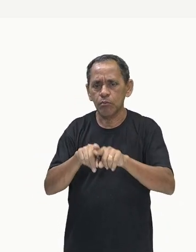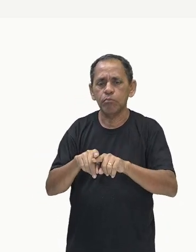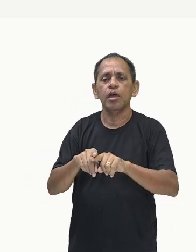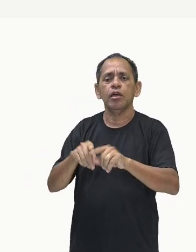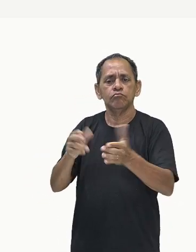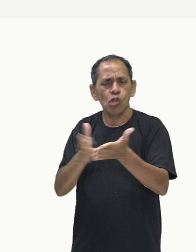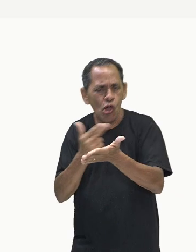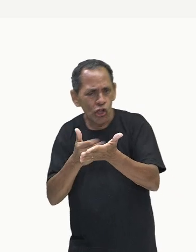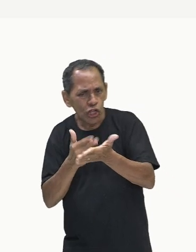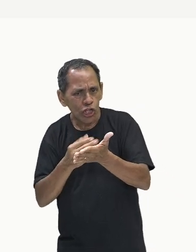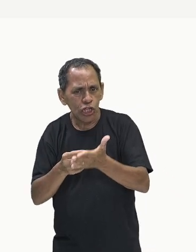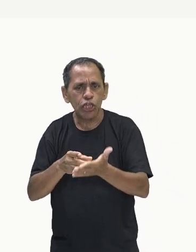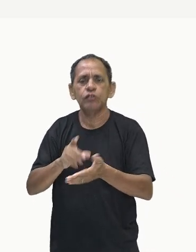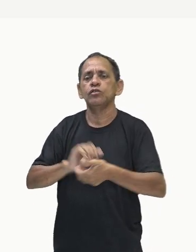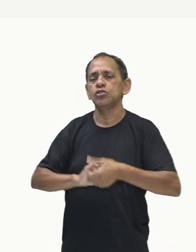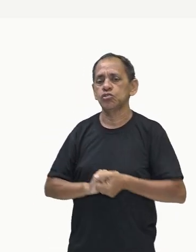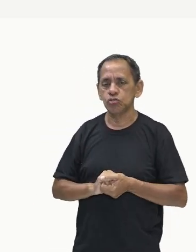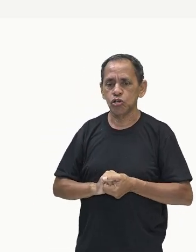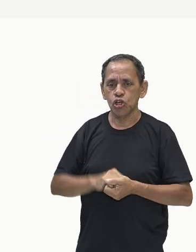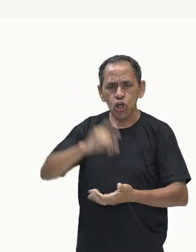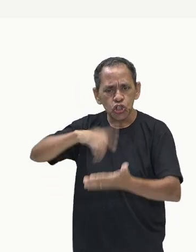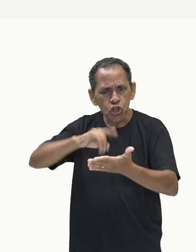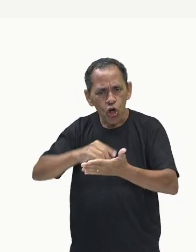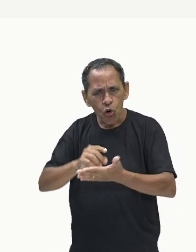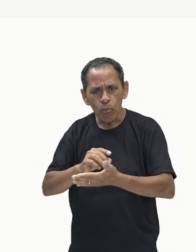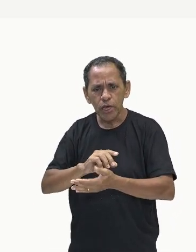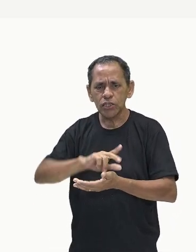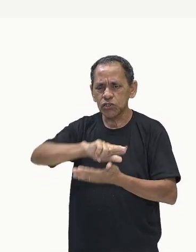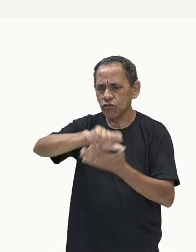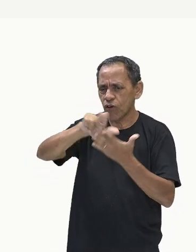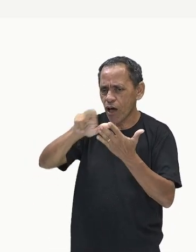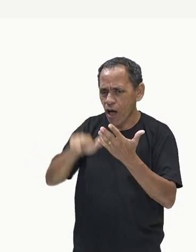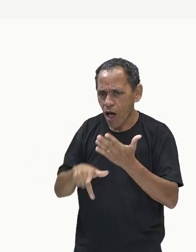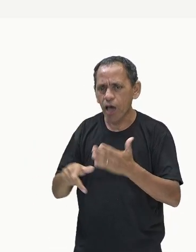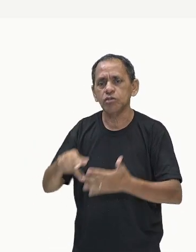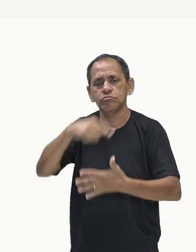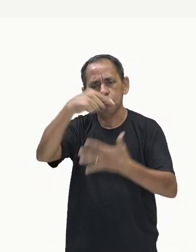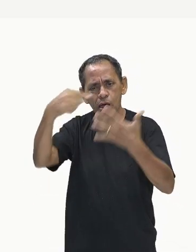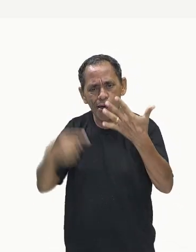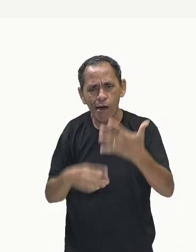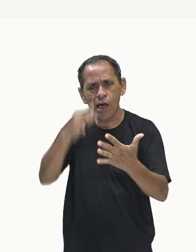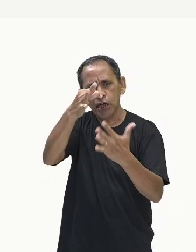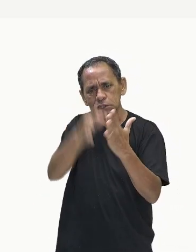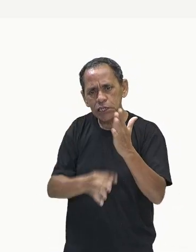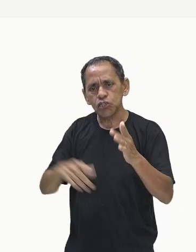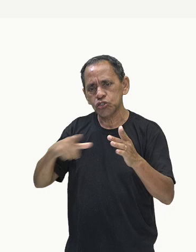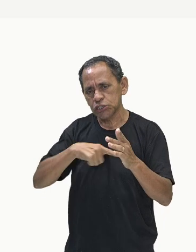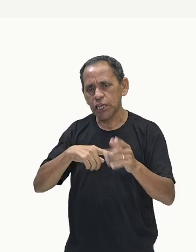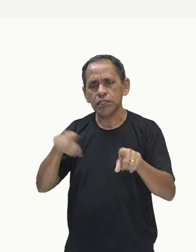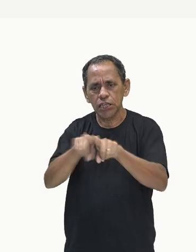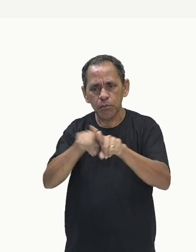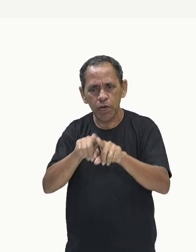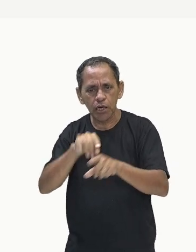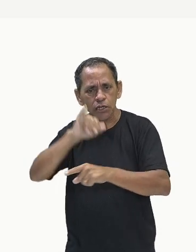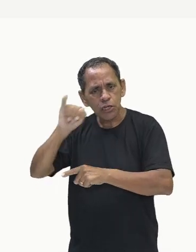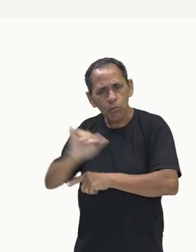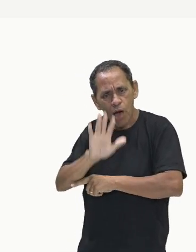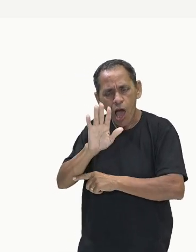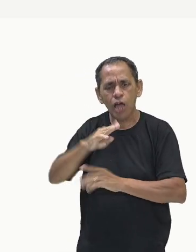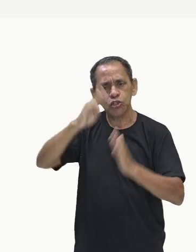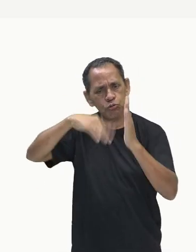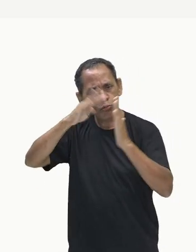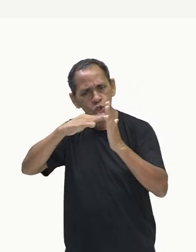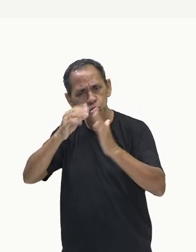documentos oficiais, entre outros. Além de textos, professor, a gente também tem imagens, né, gente? Pinturas,